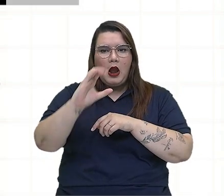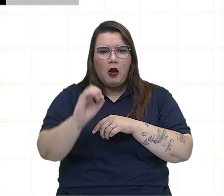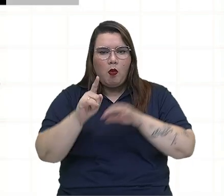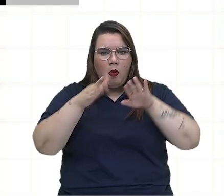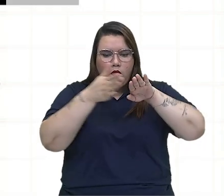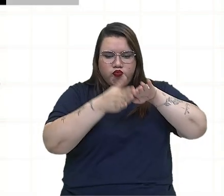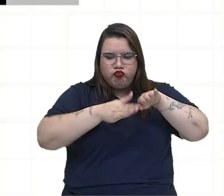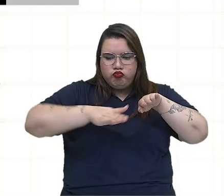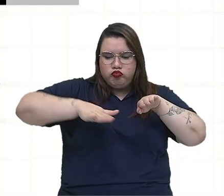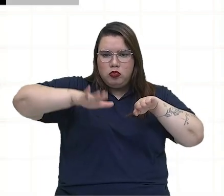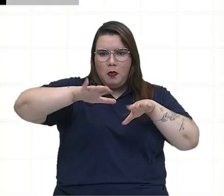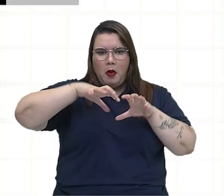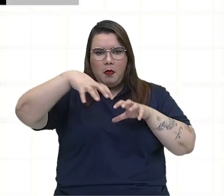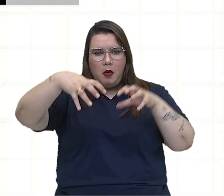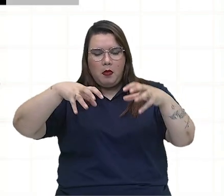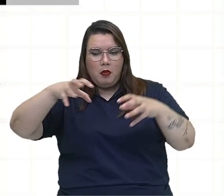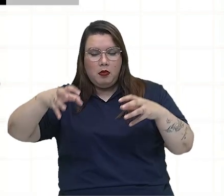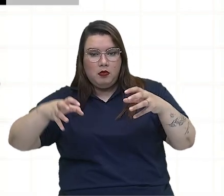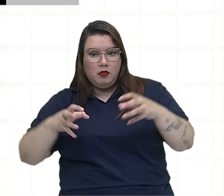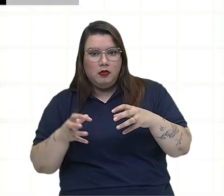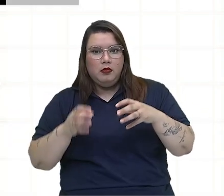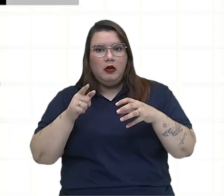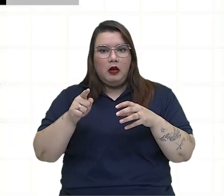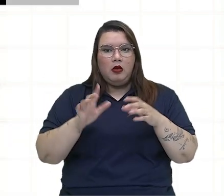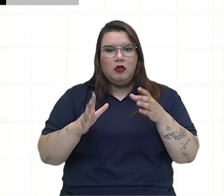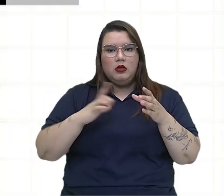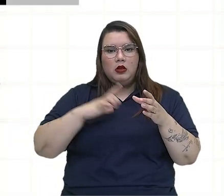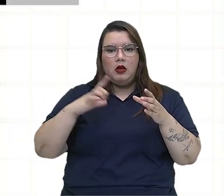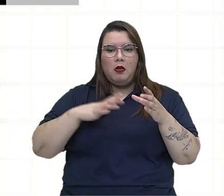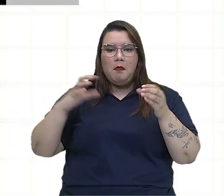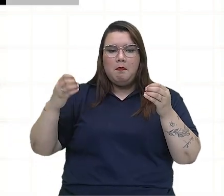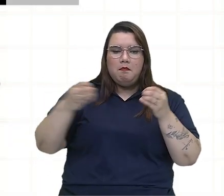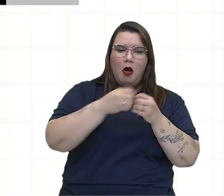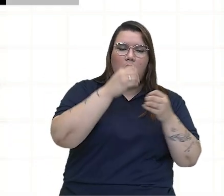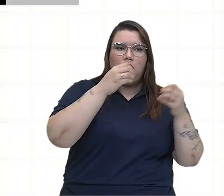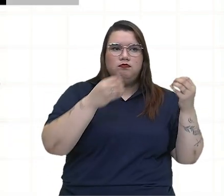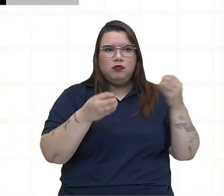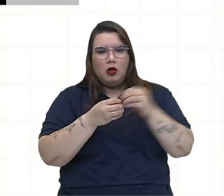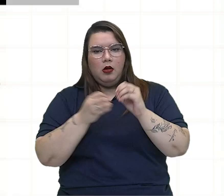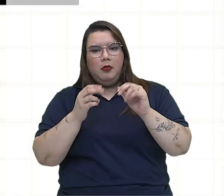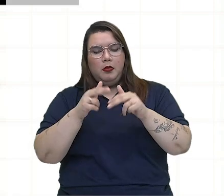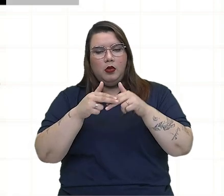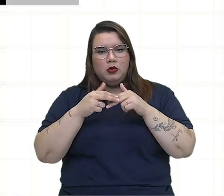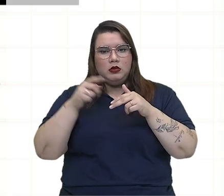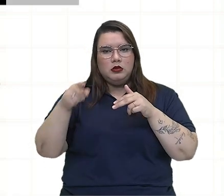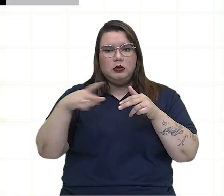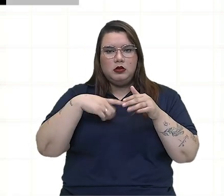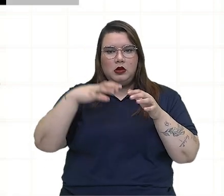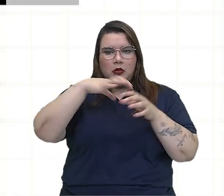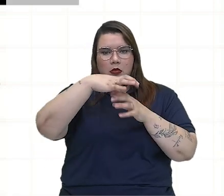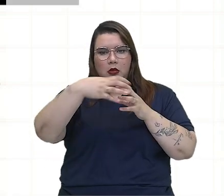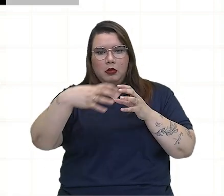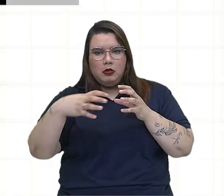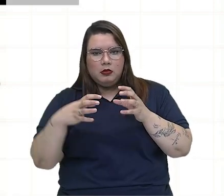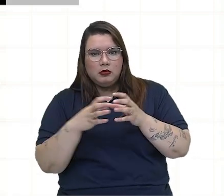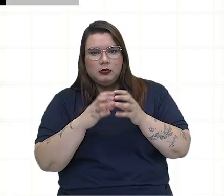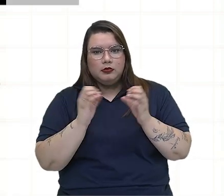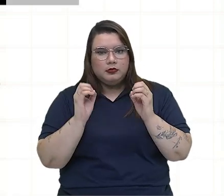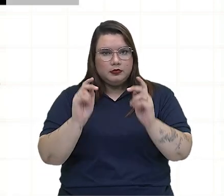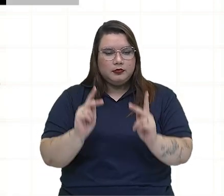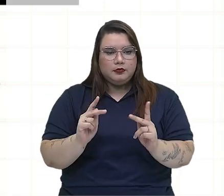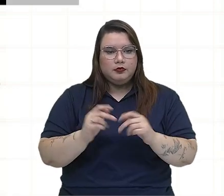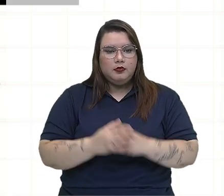as crateras. Mercúrio ele costuma sofrer diversos impactos, por isso que a superfície dele é toda cheia